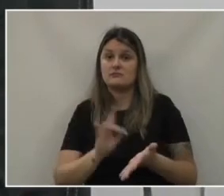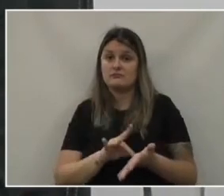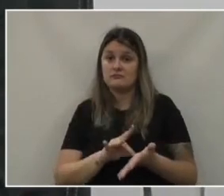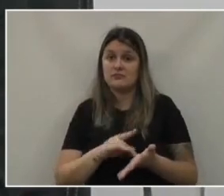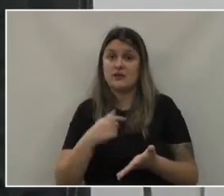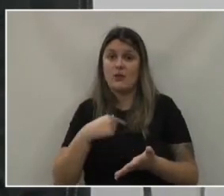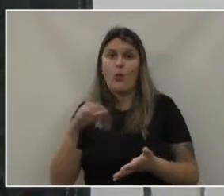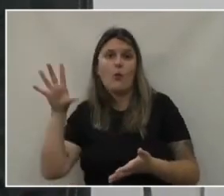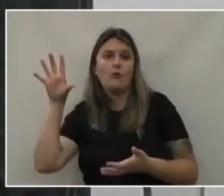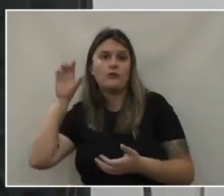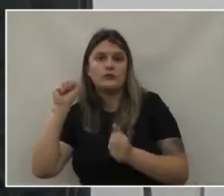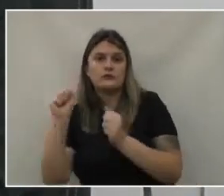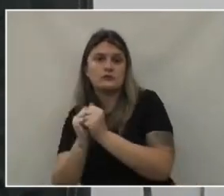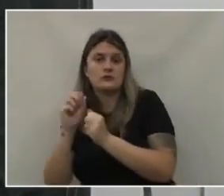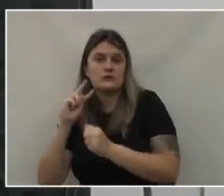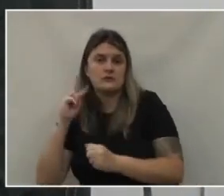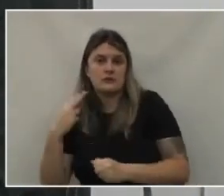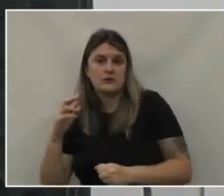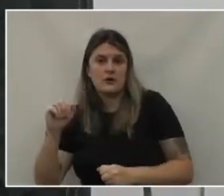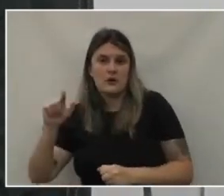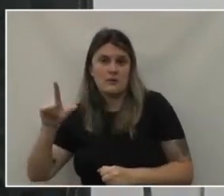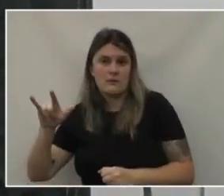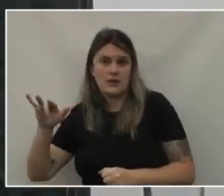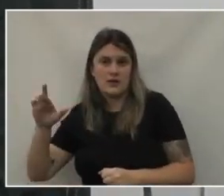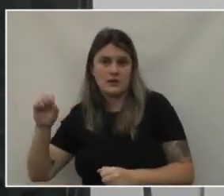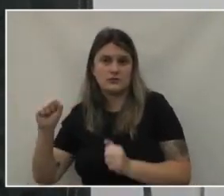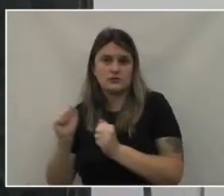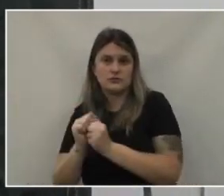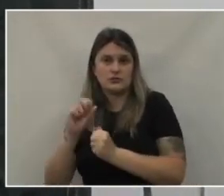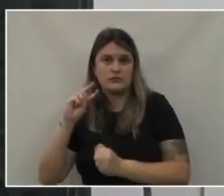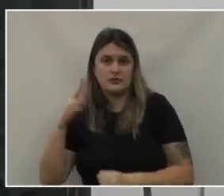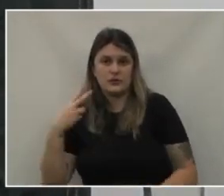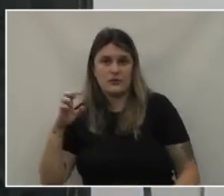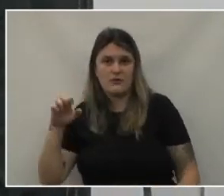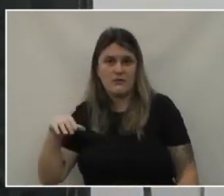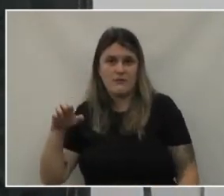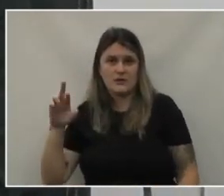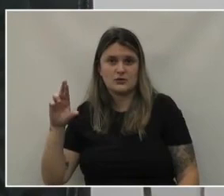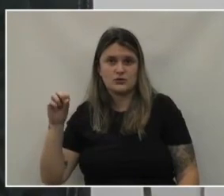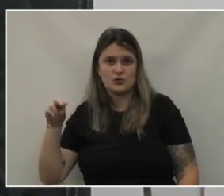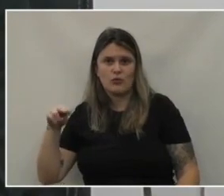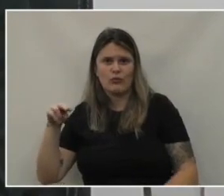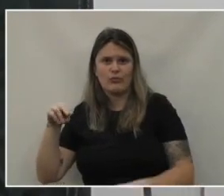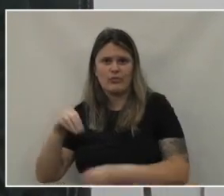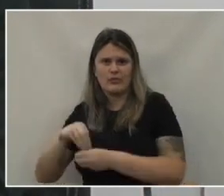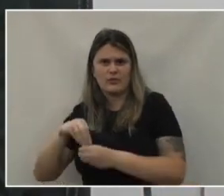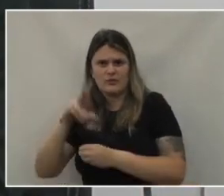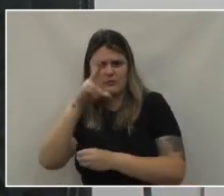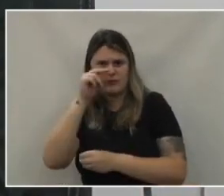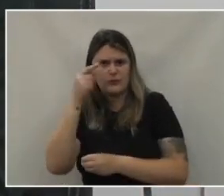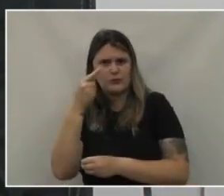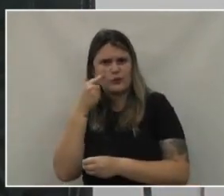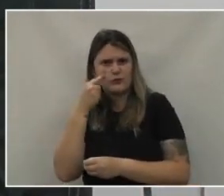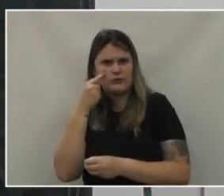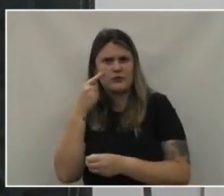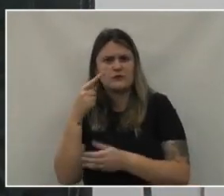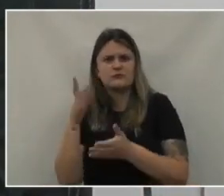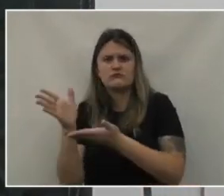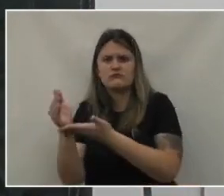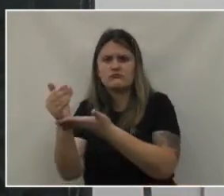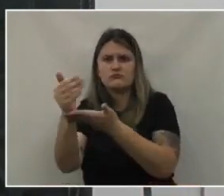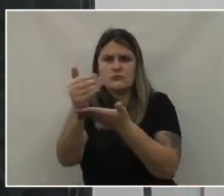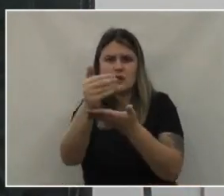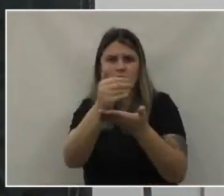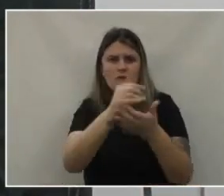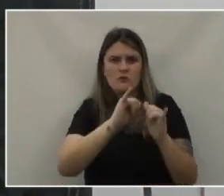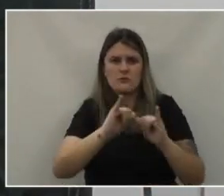eu ouvi junto com o vereador Almires, o vereador Emerson, dentro da prefeitura, né? E nós temos que buscar todas essas